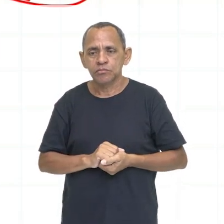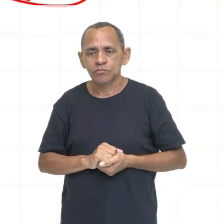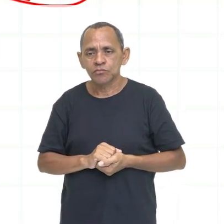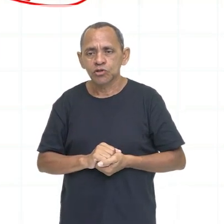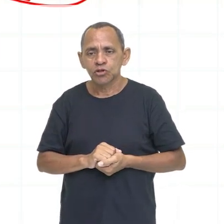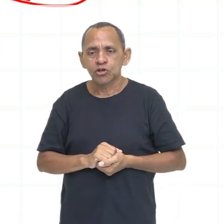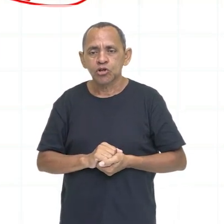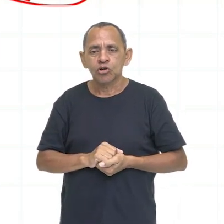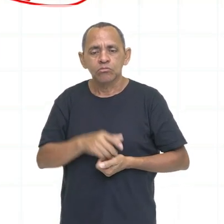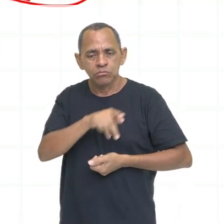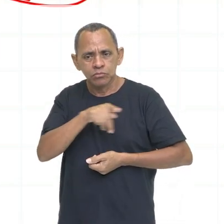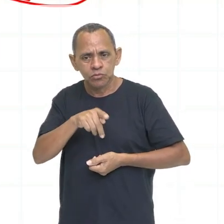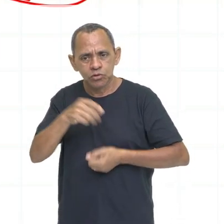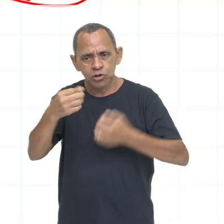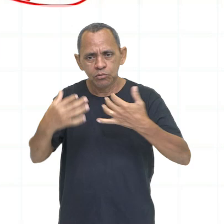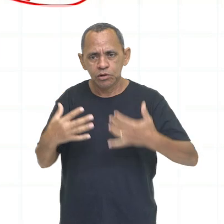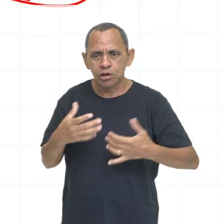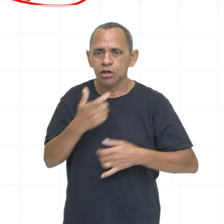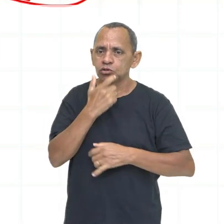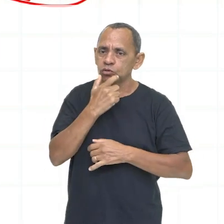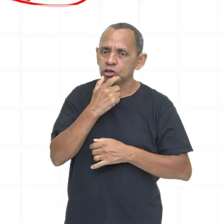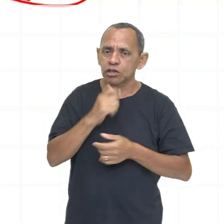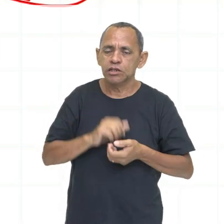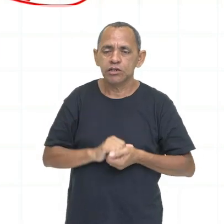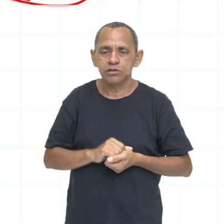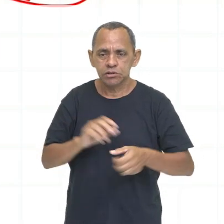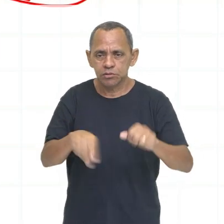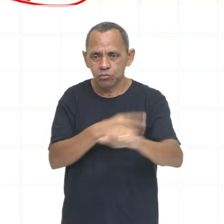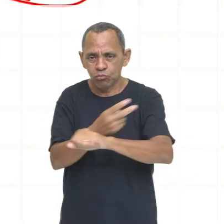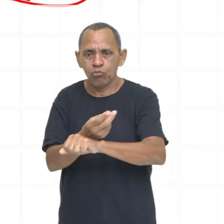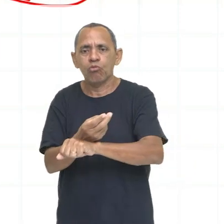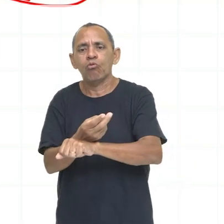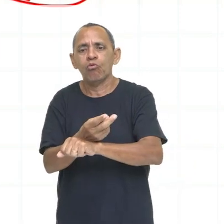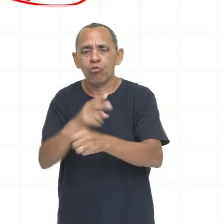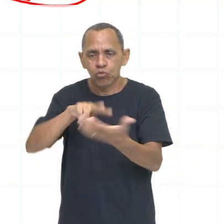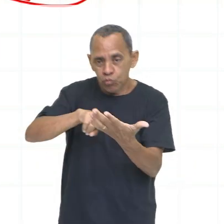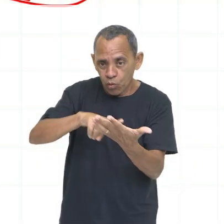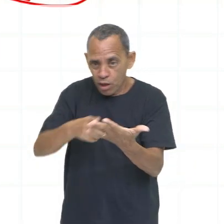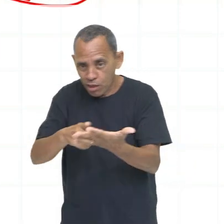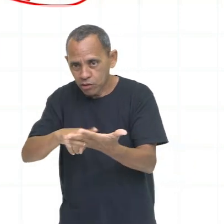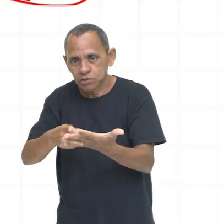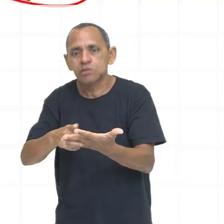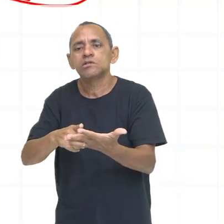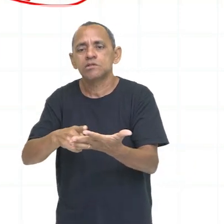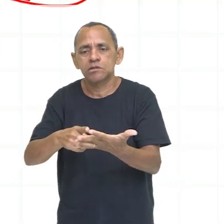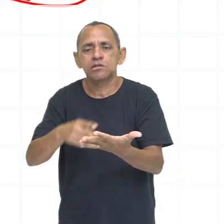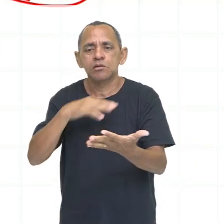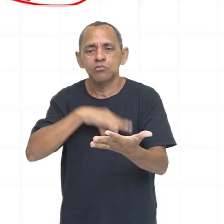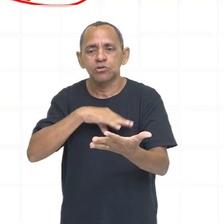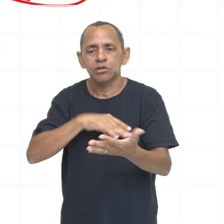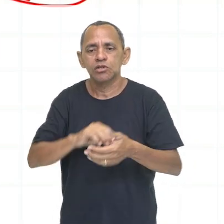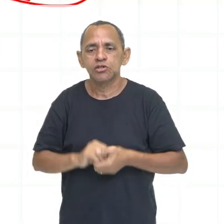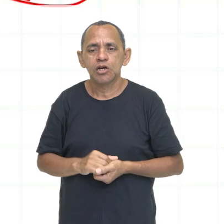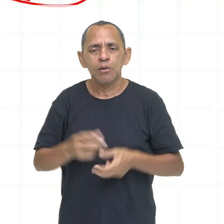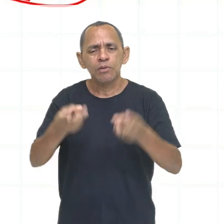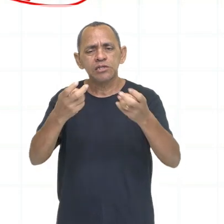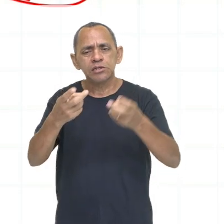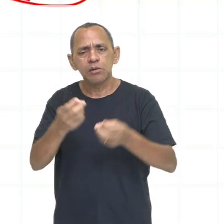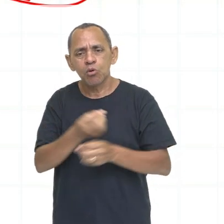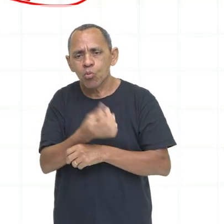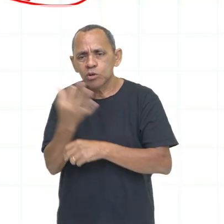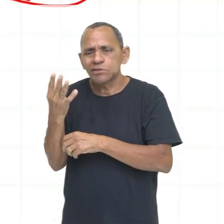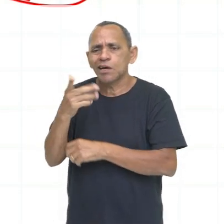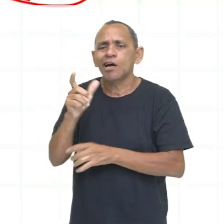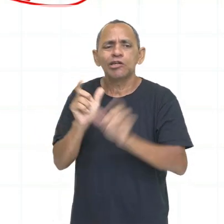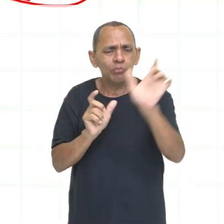Shaped, personal de novo. Experiences. Olha a quantidade de palavras que nós conseguimos identificar o